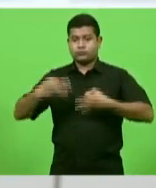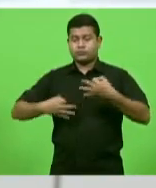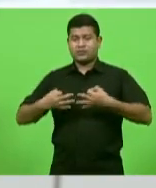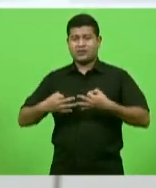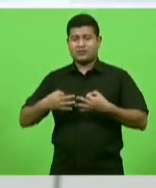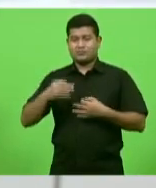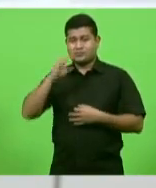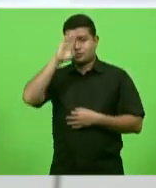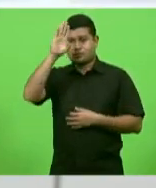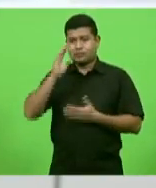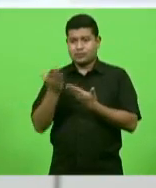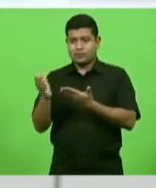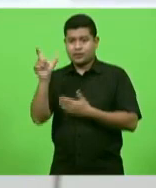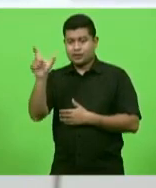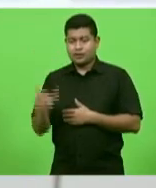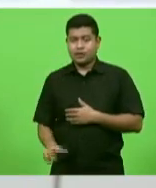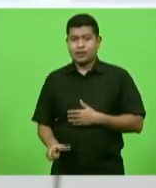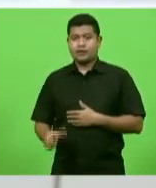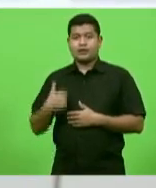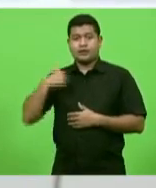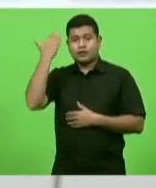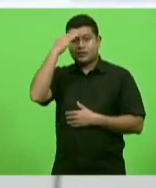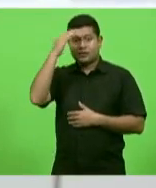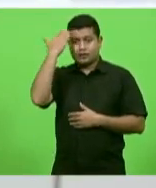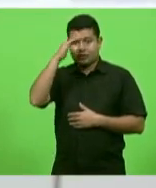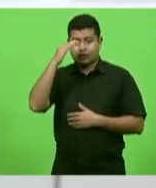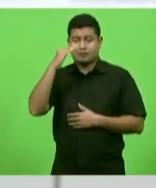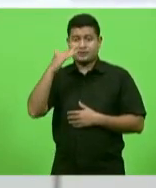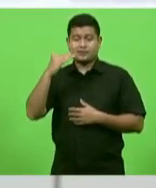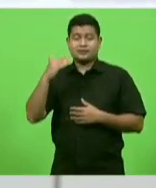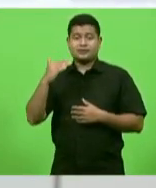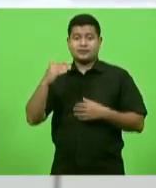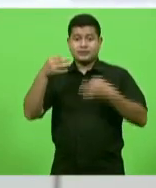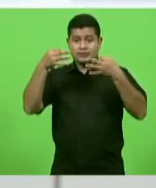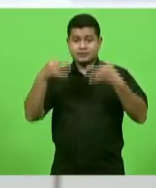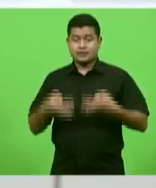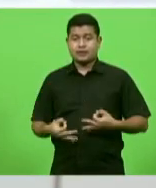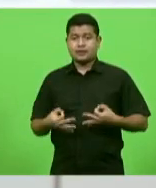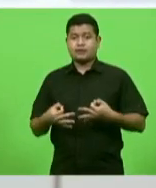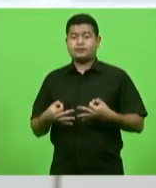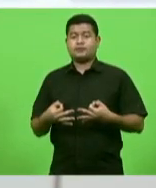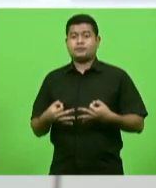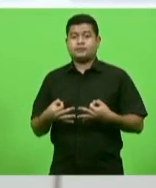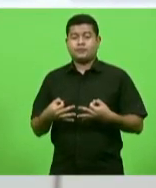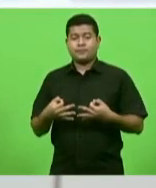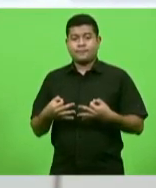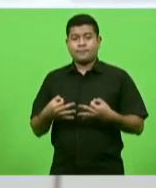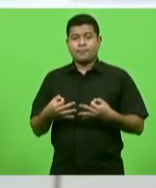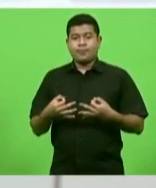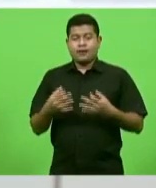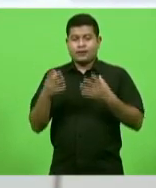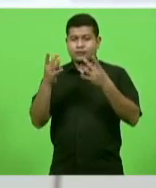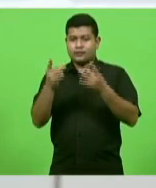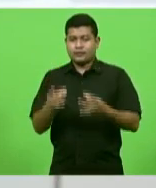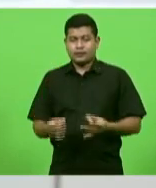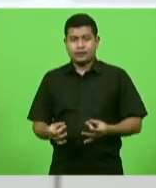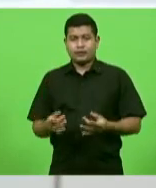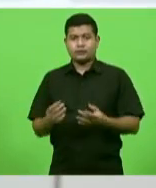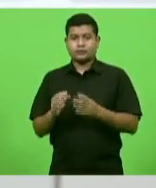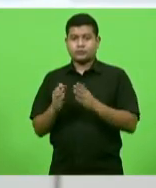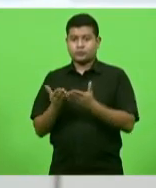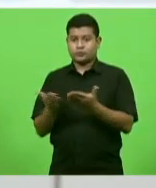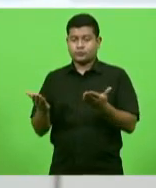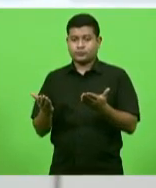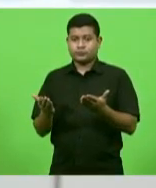acusado mensurar a compreender e delimitar com precisão fundado somente